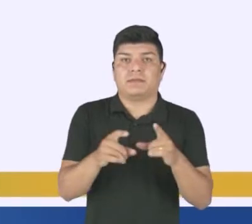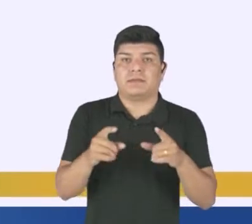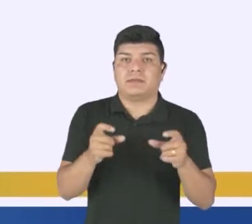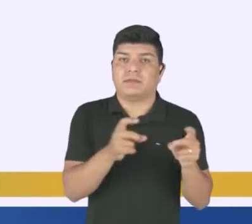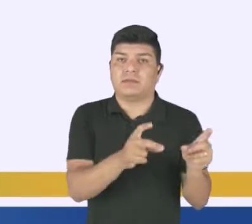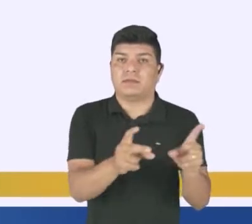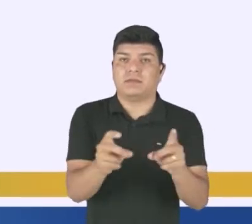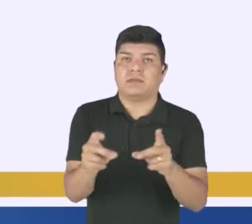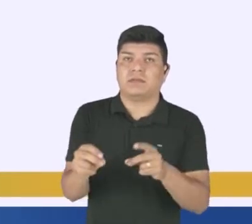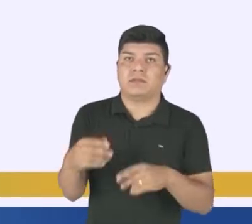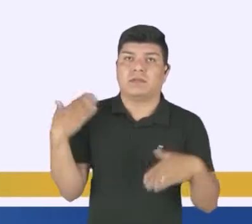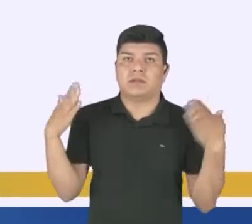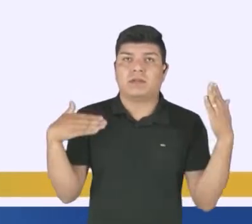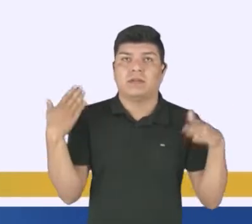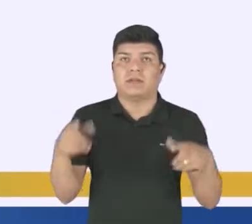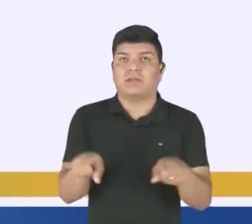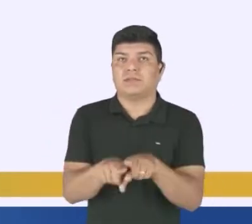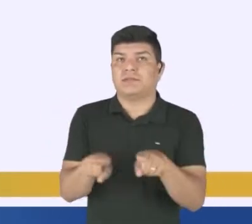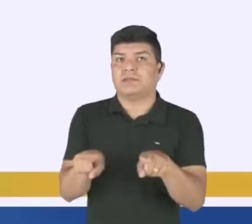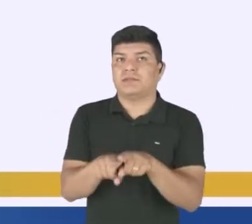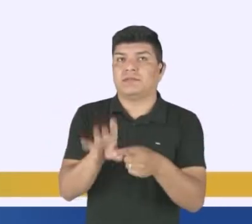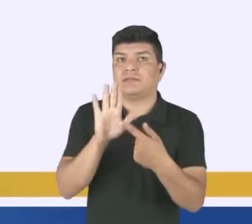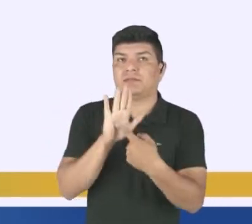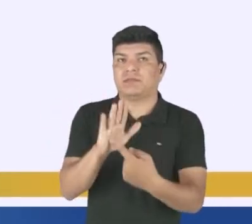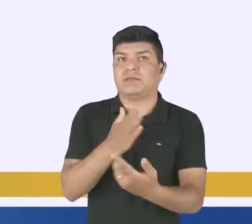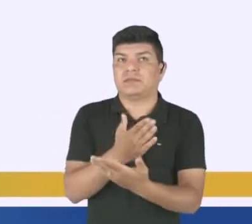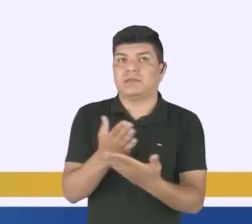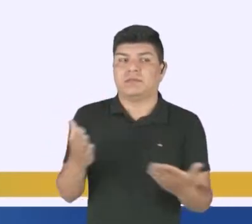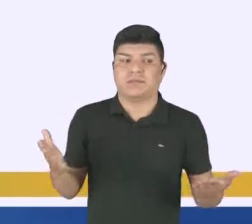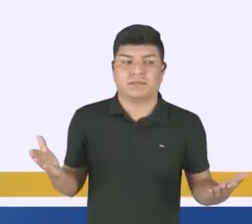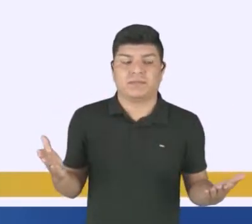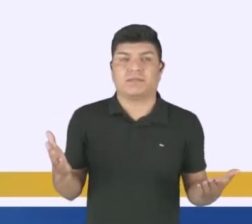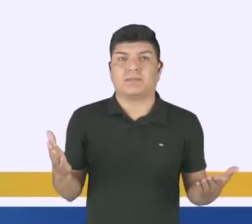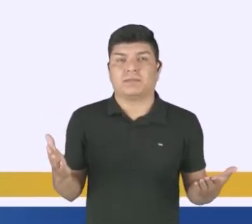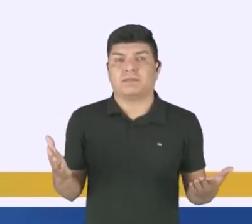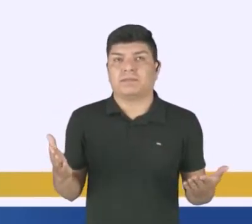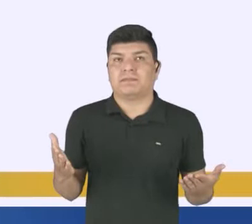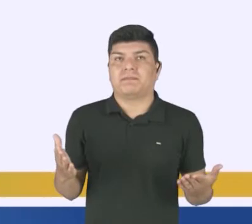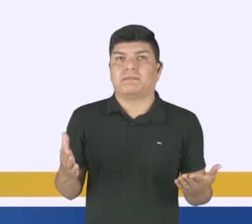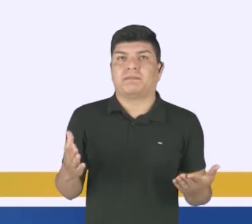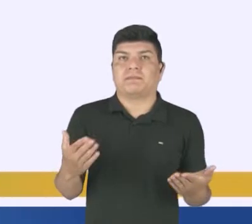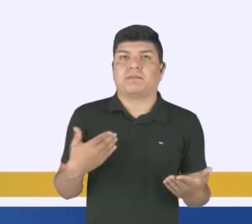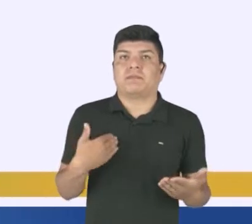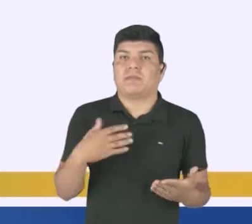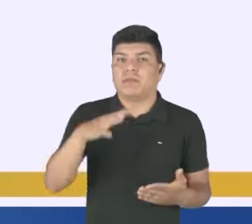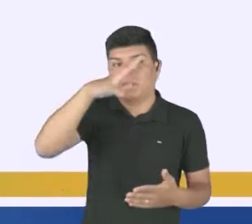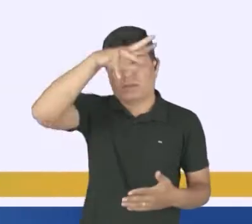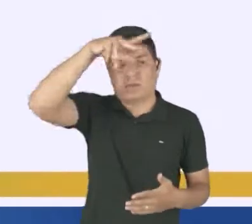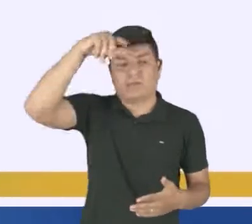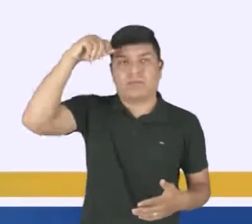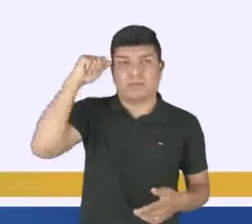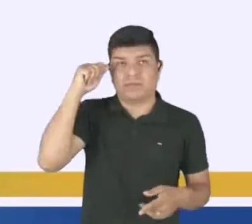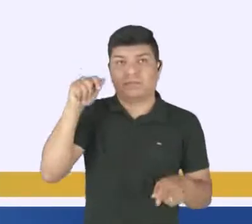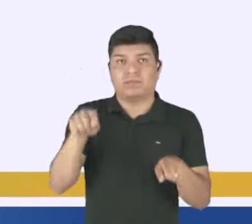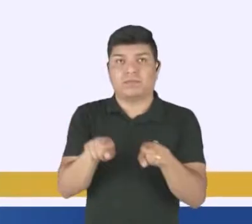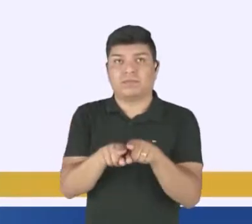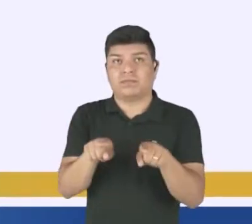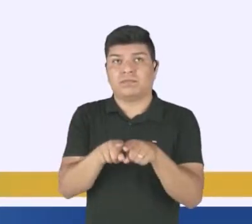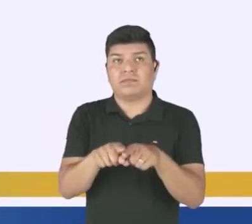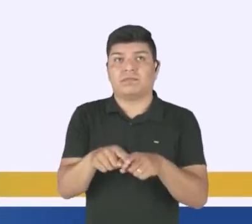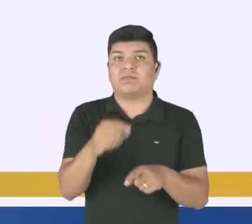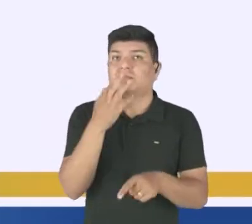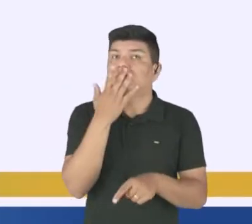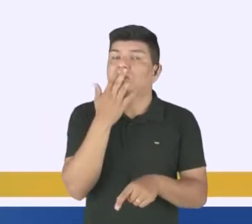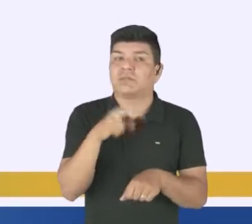até mesmo lazer. Queria dar destaque aí para a bacia hidrográfica da Amazônia, que está em destaque